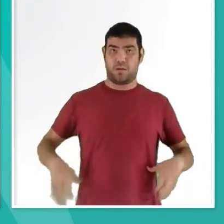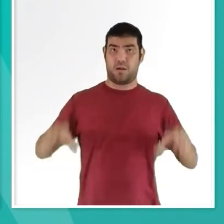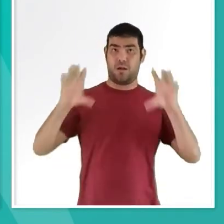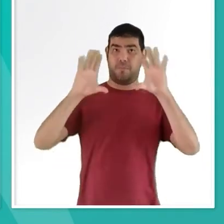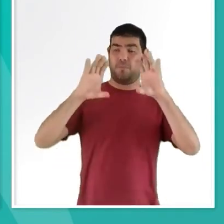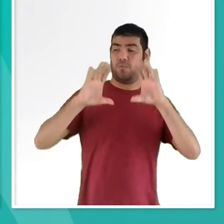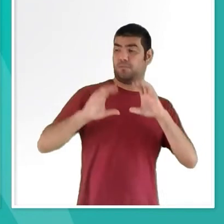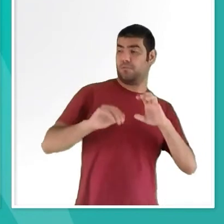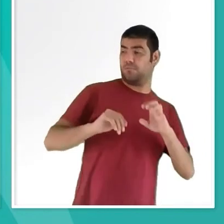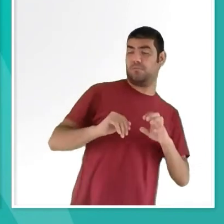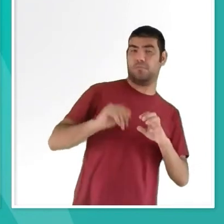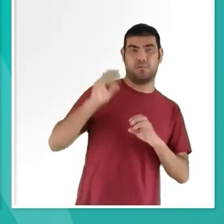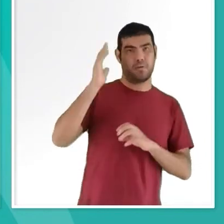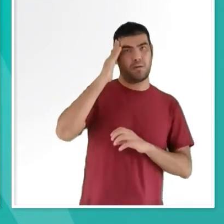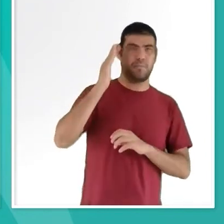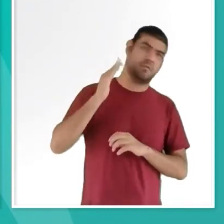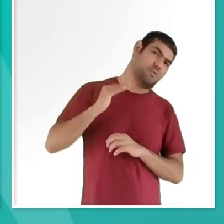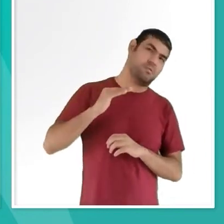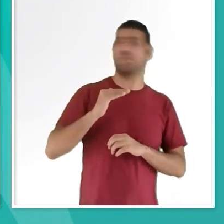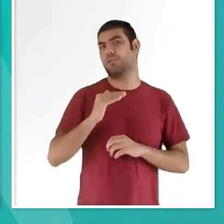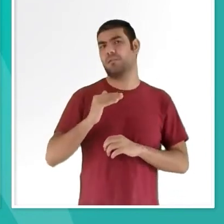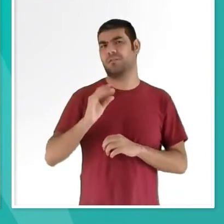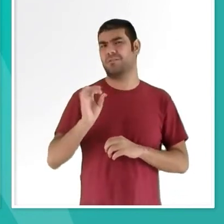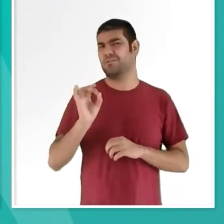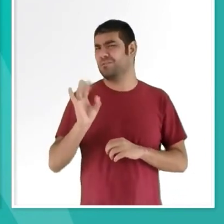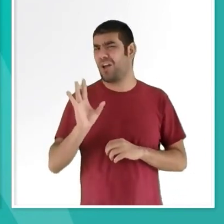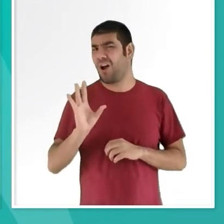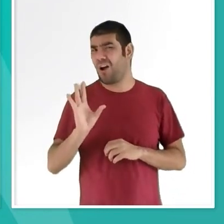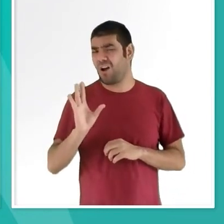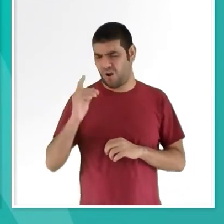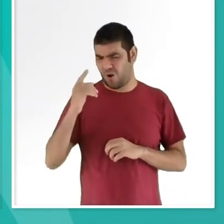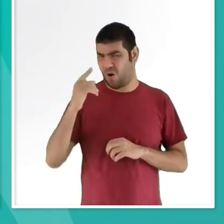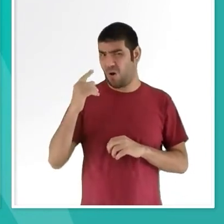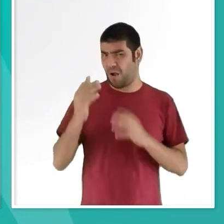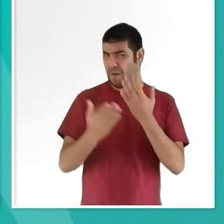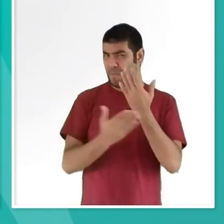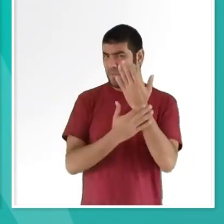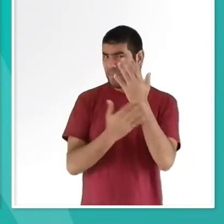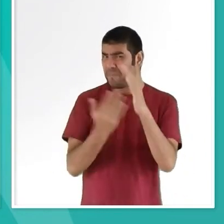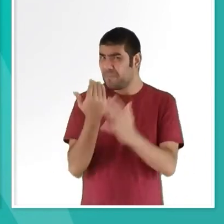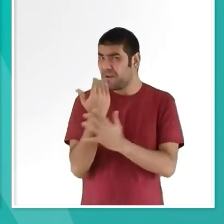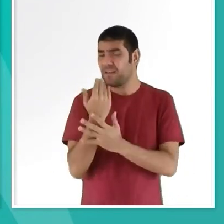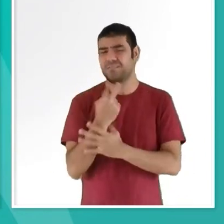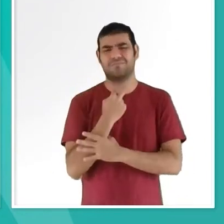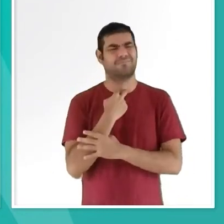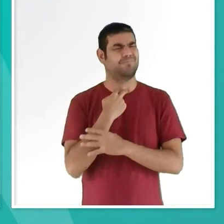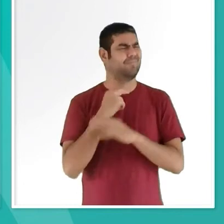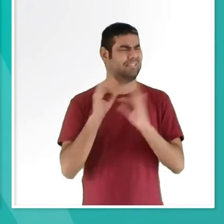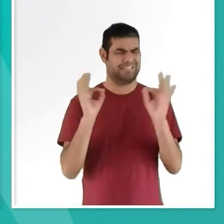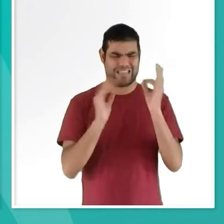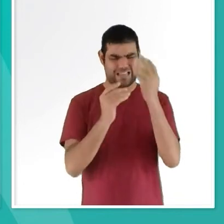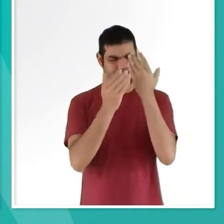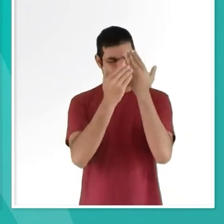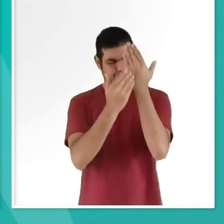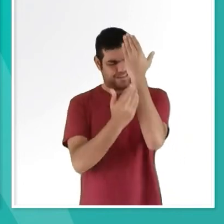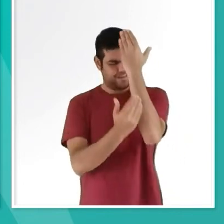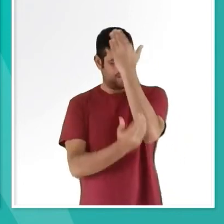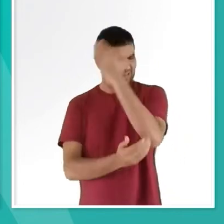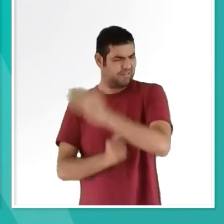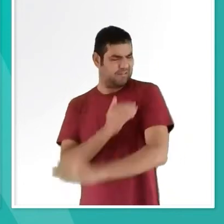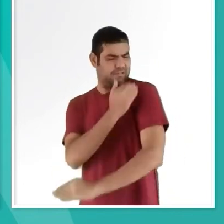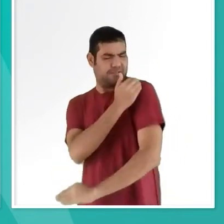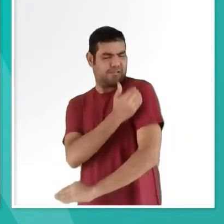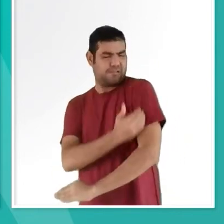cabeça. Fora qualquer parte do braço, não pode utilizar os braços, tá? O controle de bola é o que